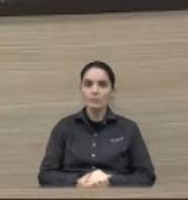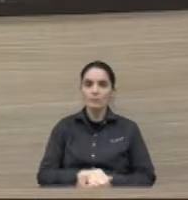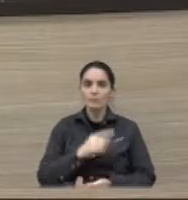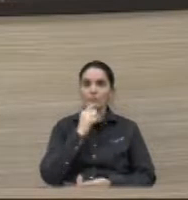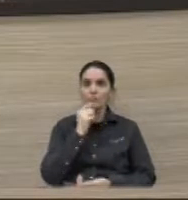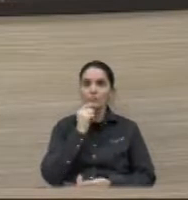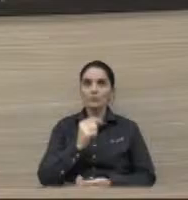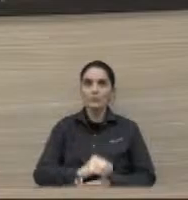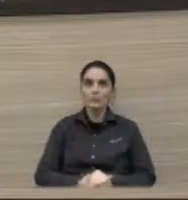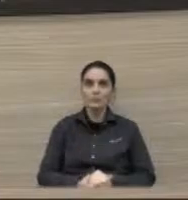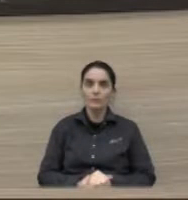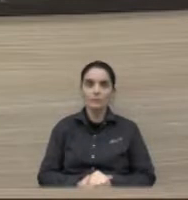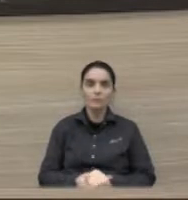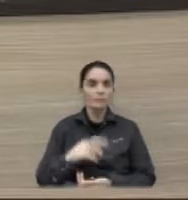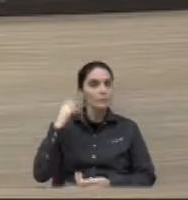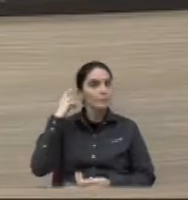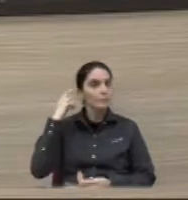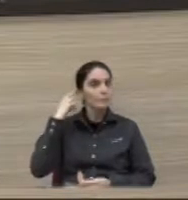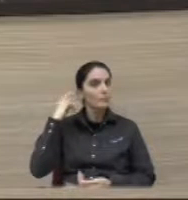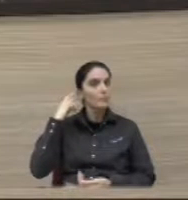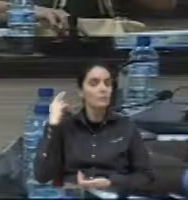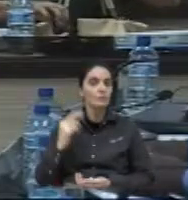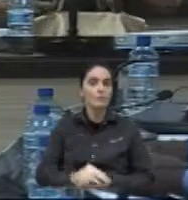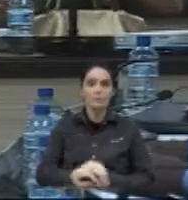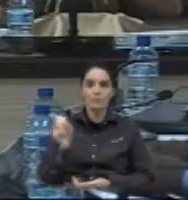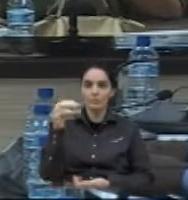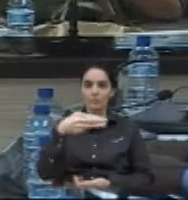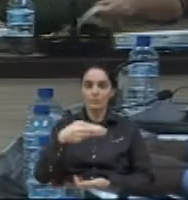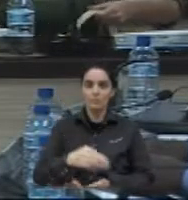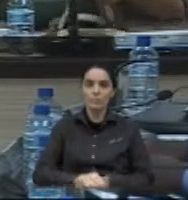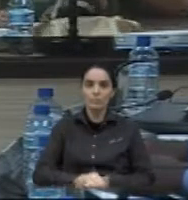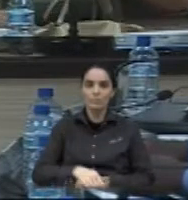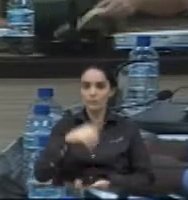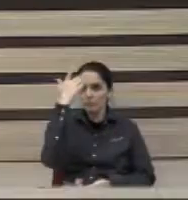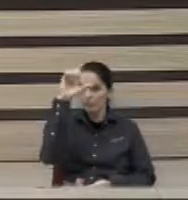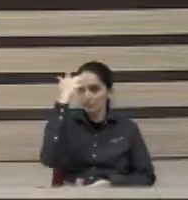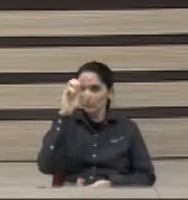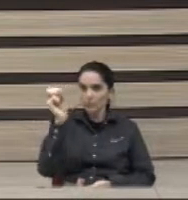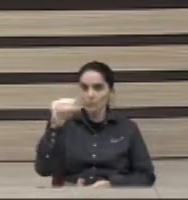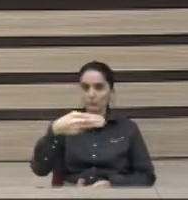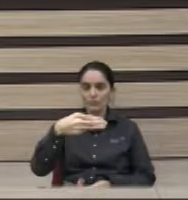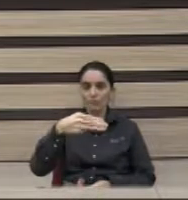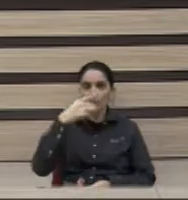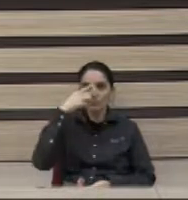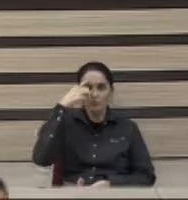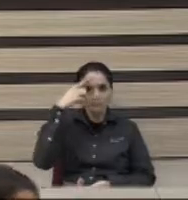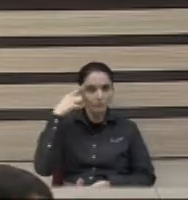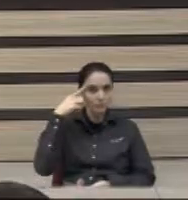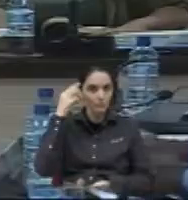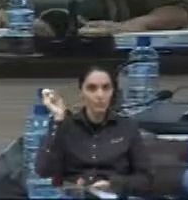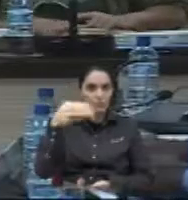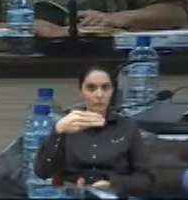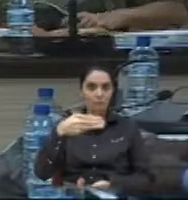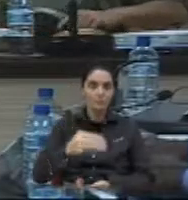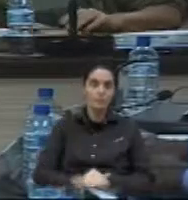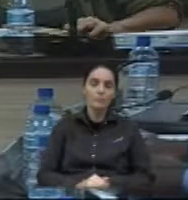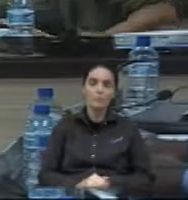Raul. Ronei Costa Martins Silva. Sim. Sidney Pascotto, sim. Wilson Nunes Cerqueira. Sim.